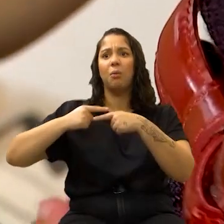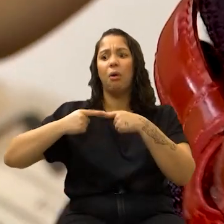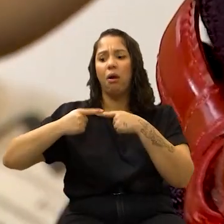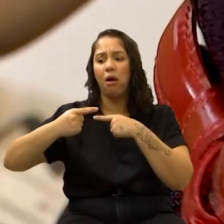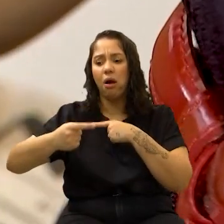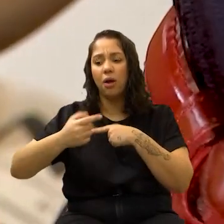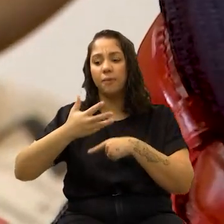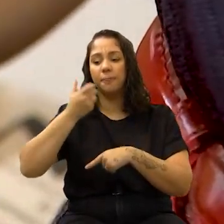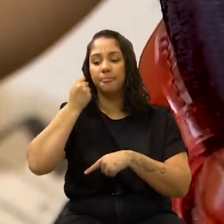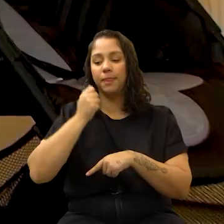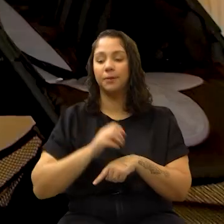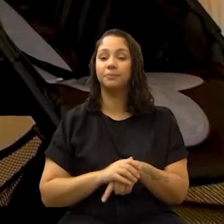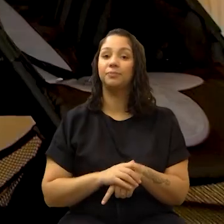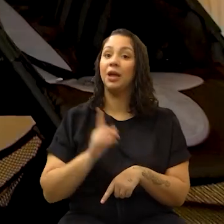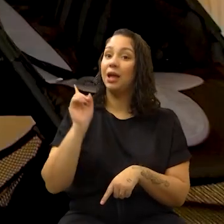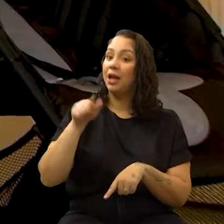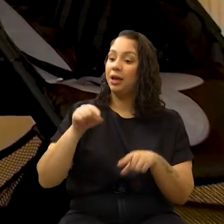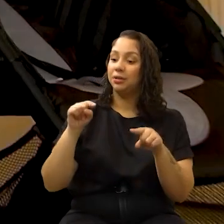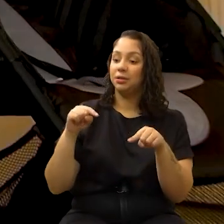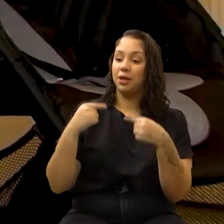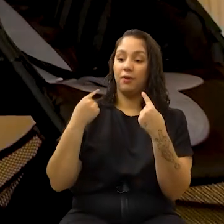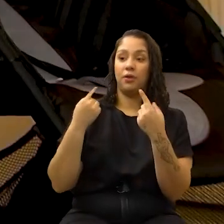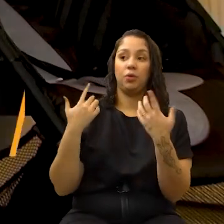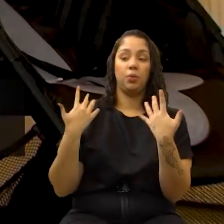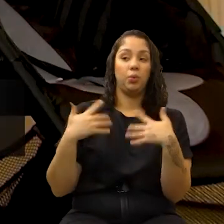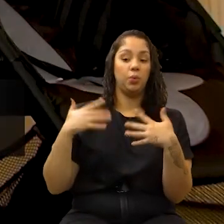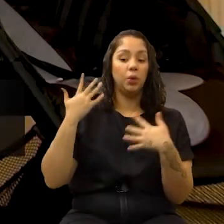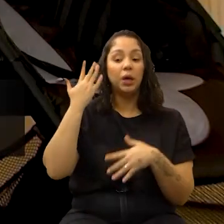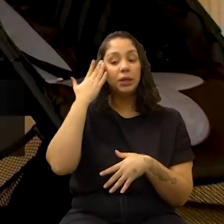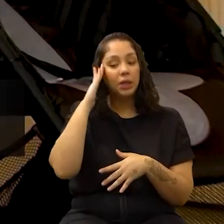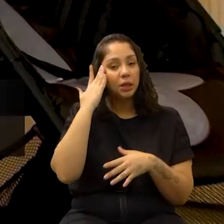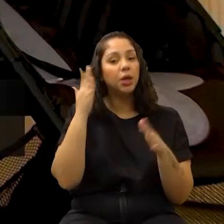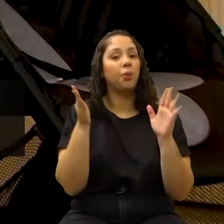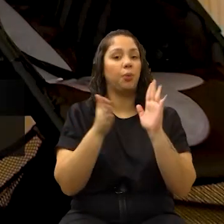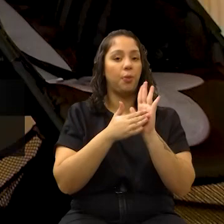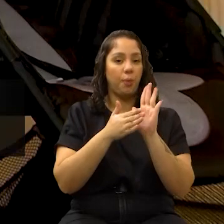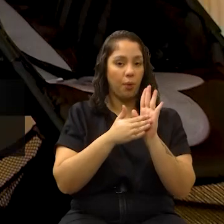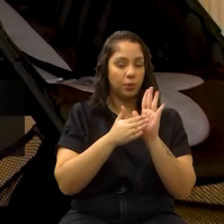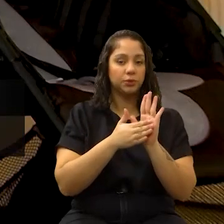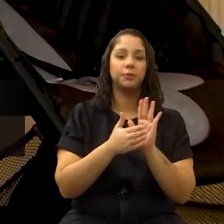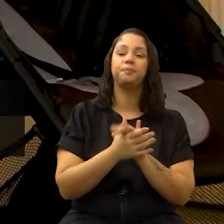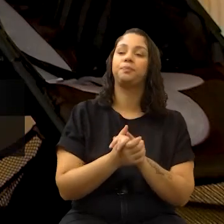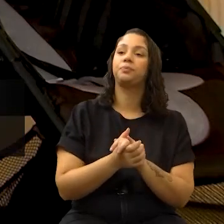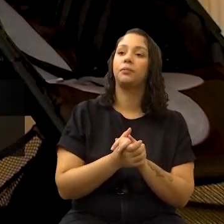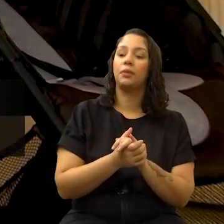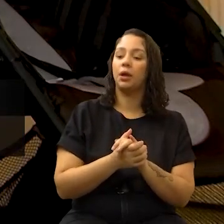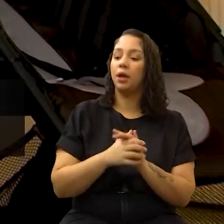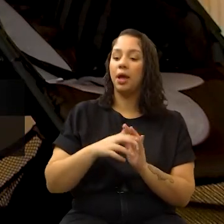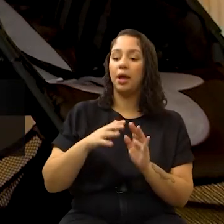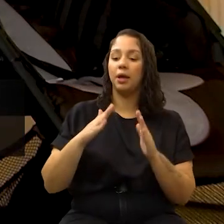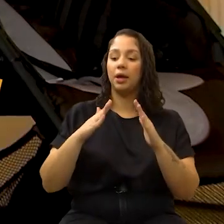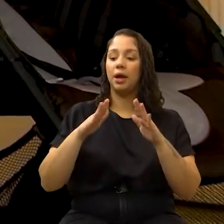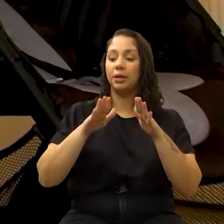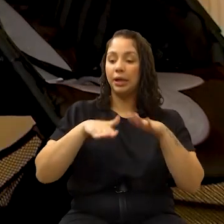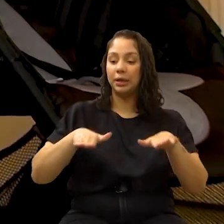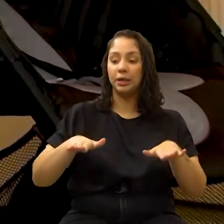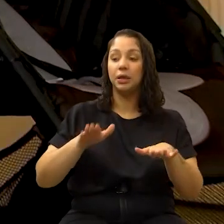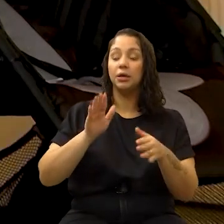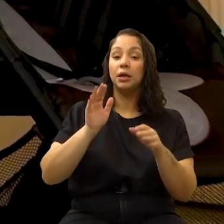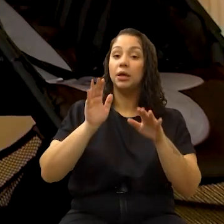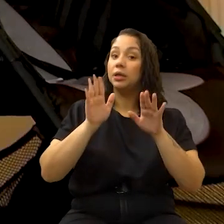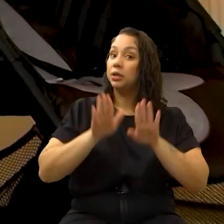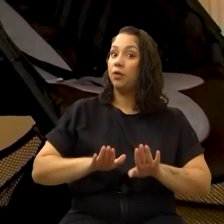o tempo de uma adoção. É desafiador, né? A gente entendeu a proposta, né, da não permanência